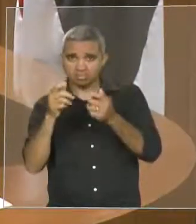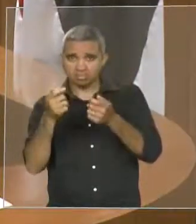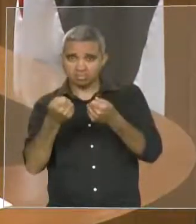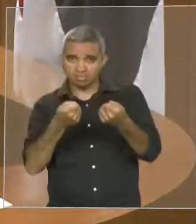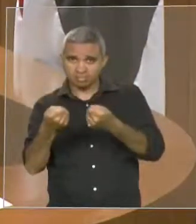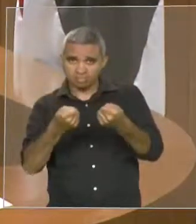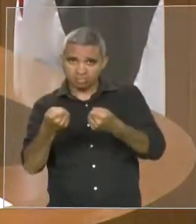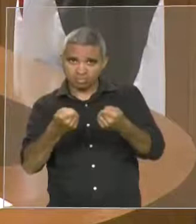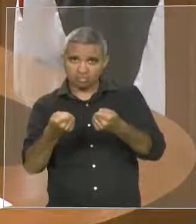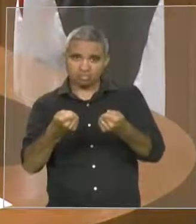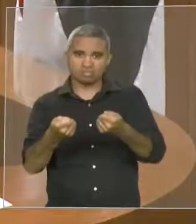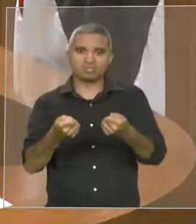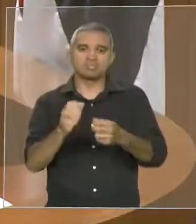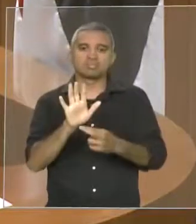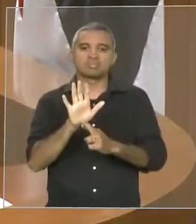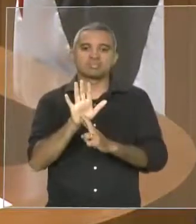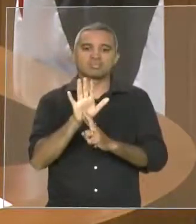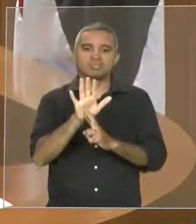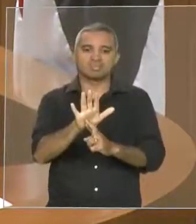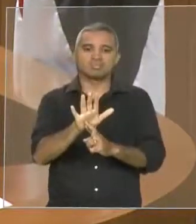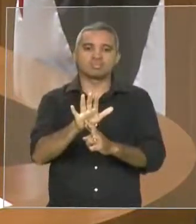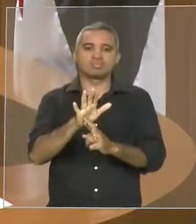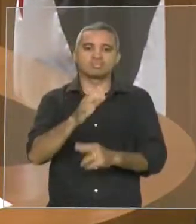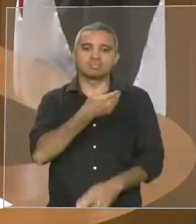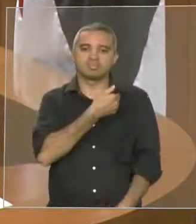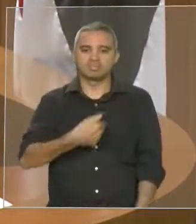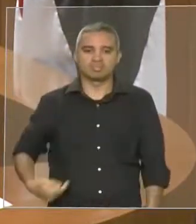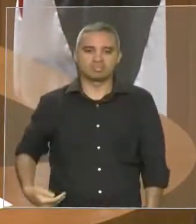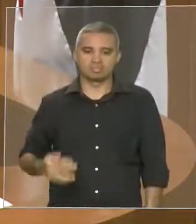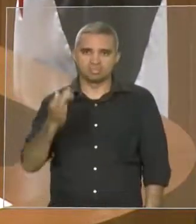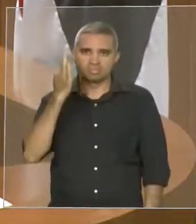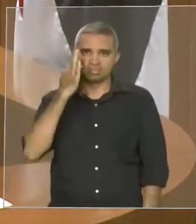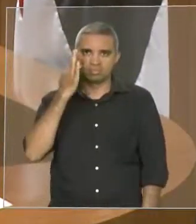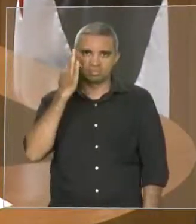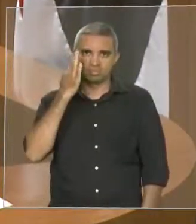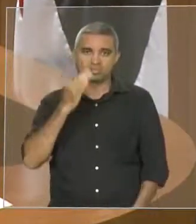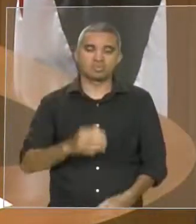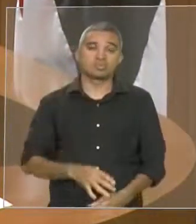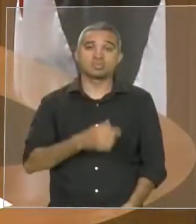Dino, o excelentíssimo senhor